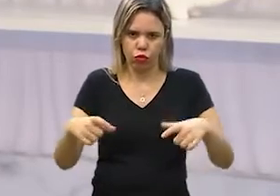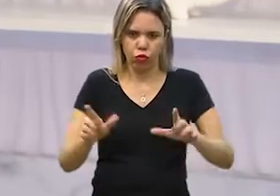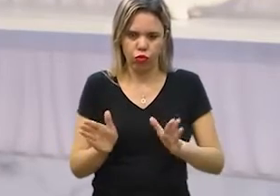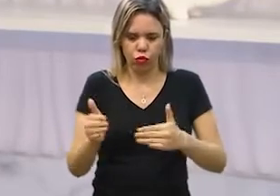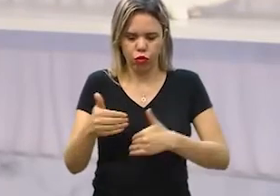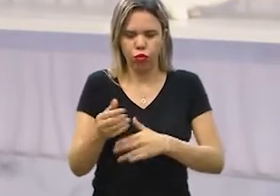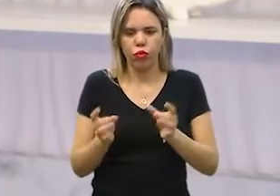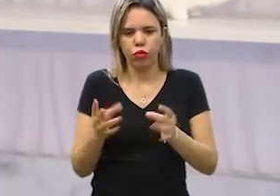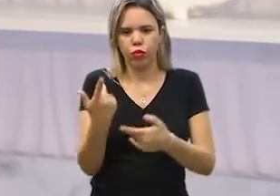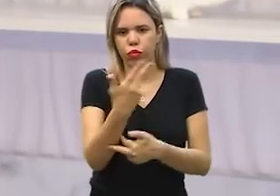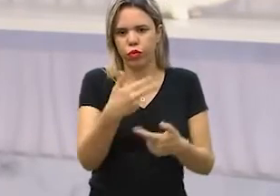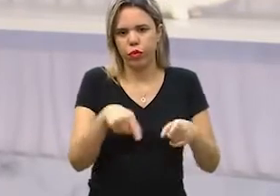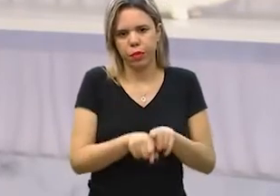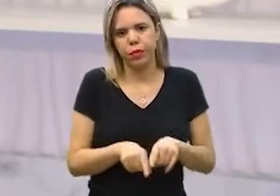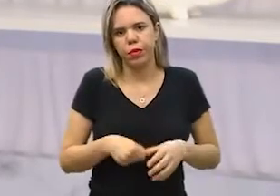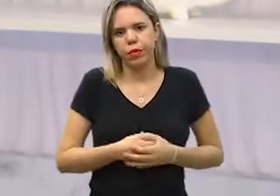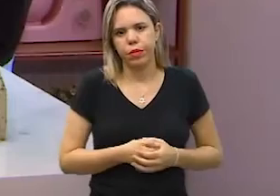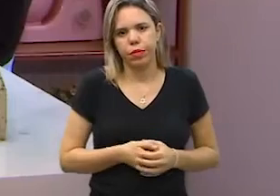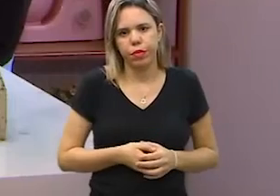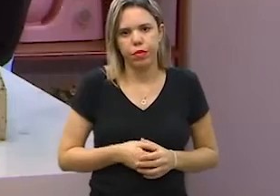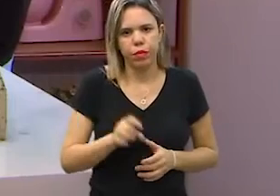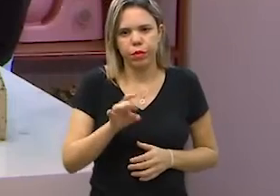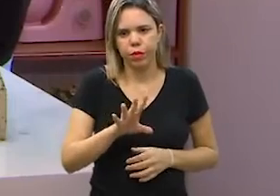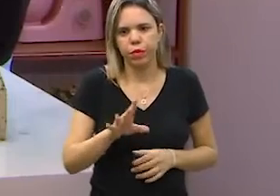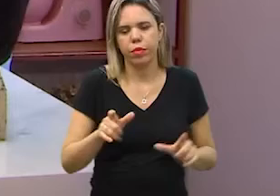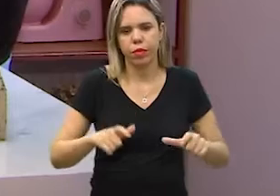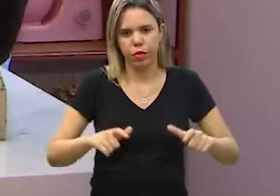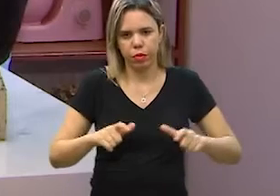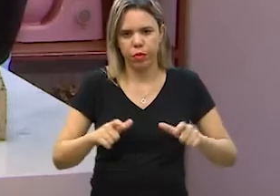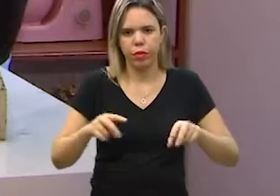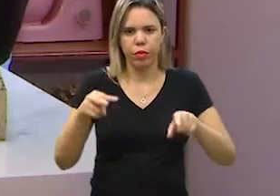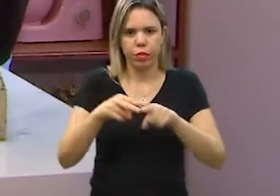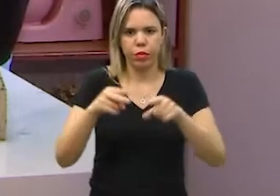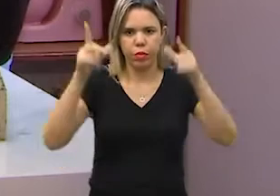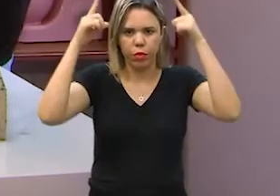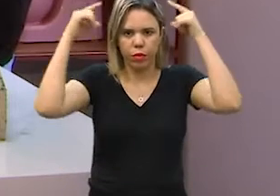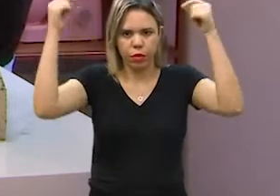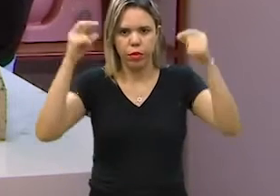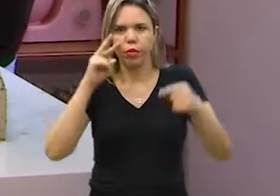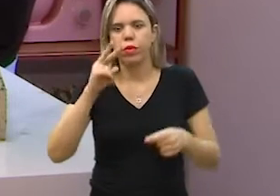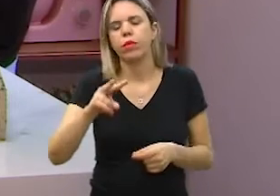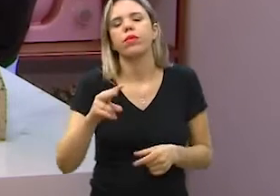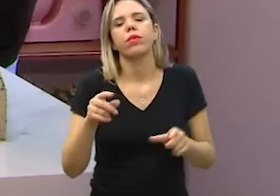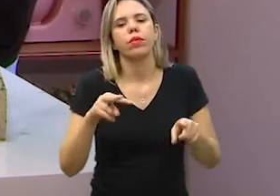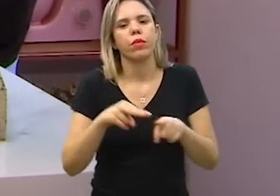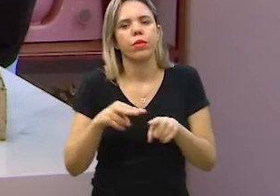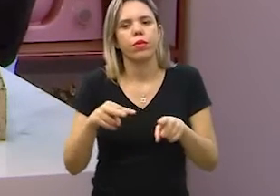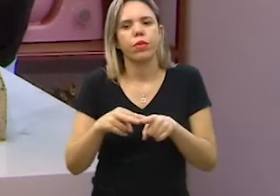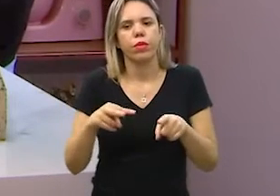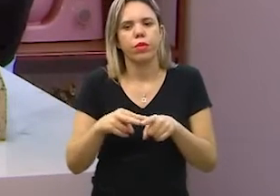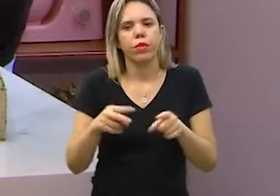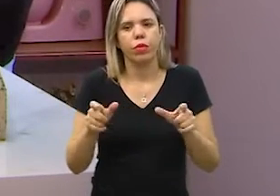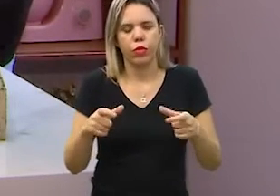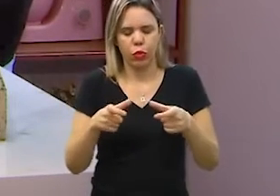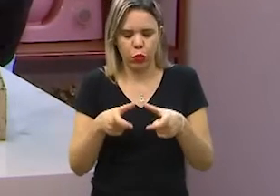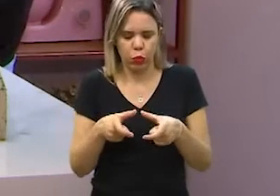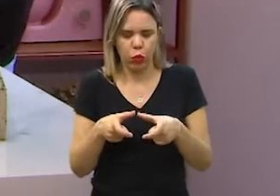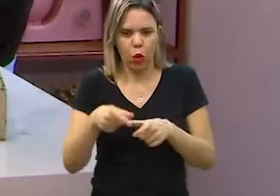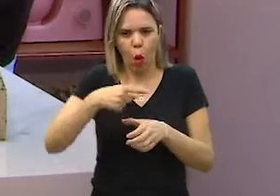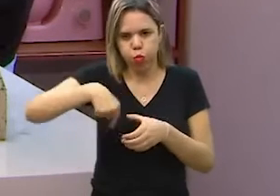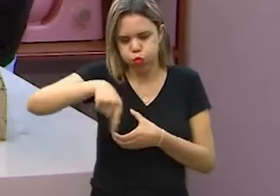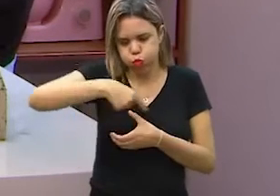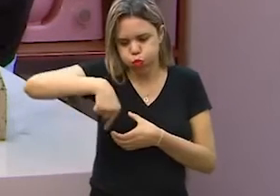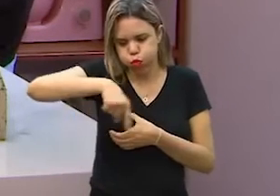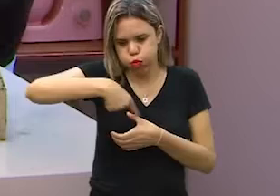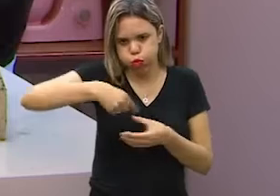Para vender outras coisas também. Não só a torta holandesa. Nath, eu já vi torta holandesa naquelas embalagens